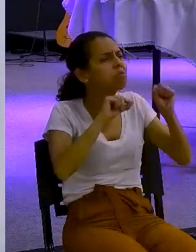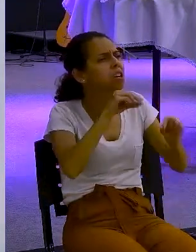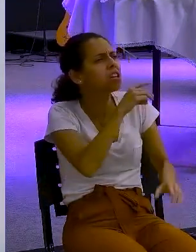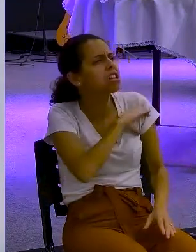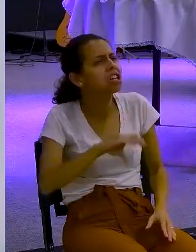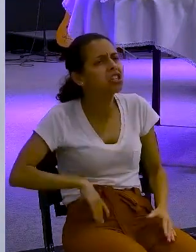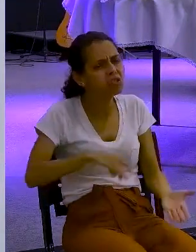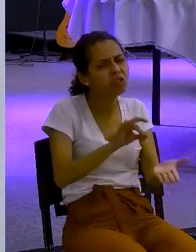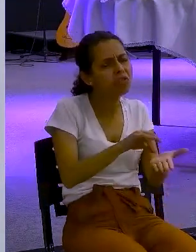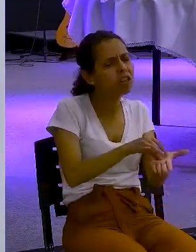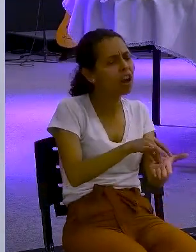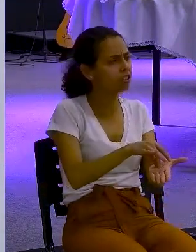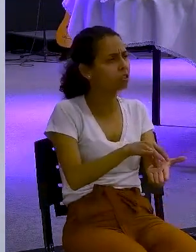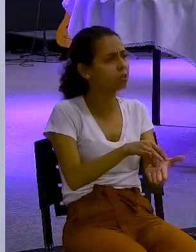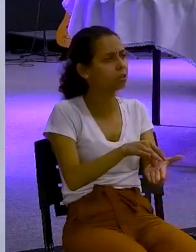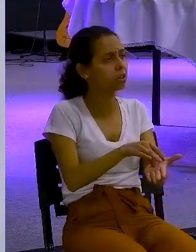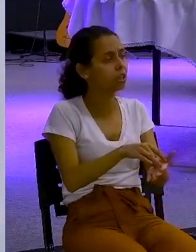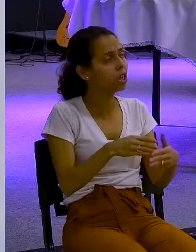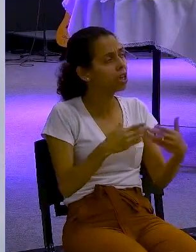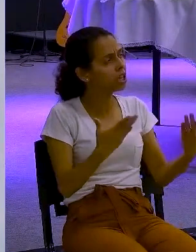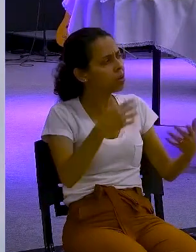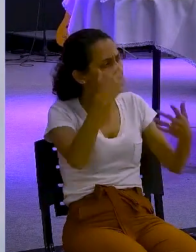imagine a condição de Teófilo.